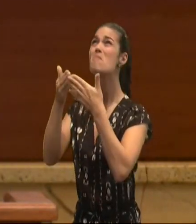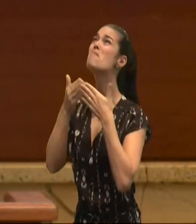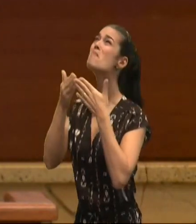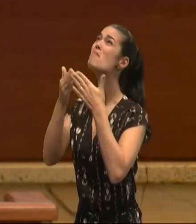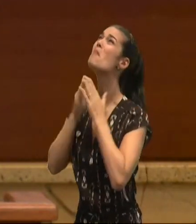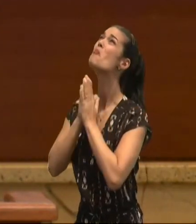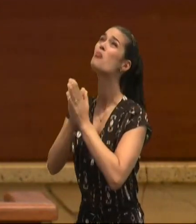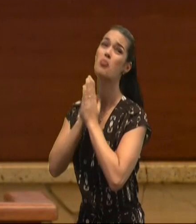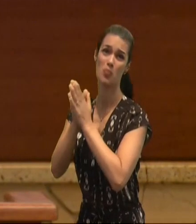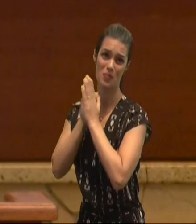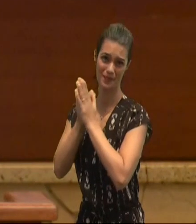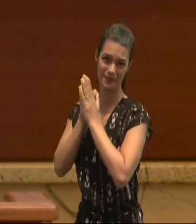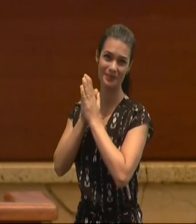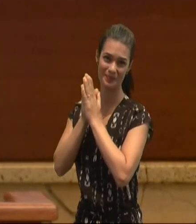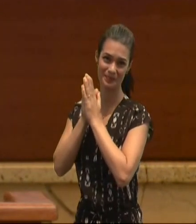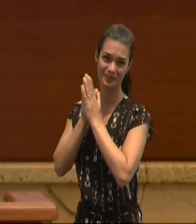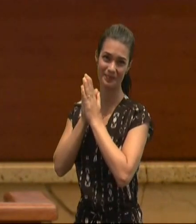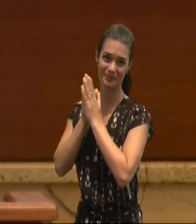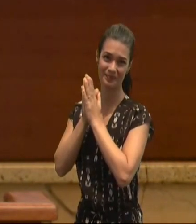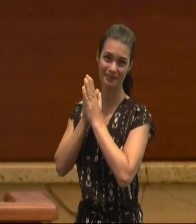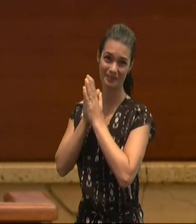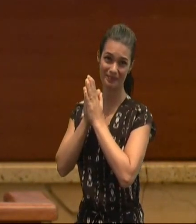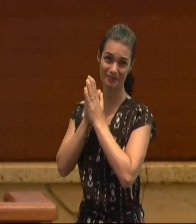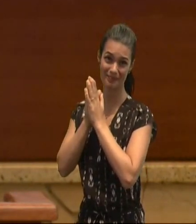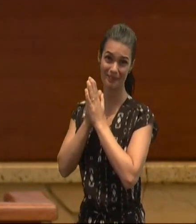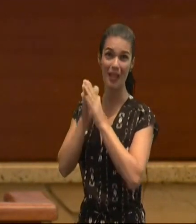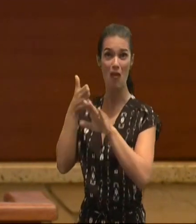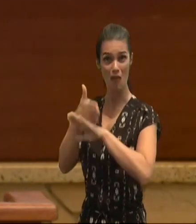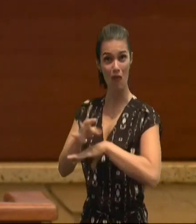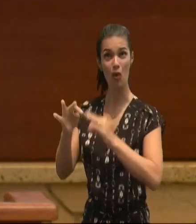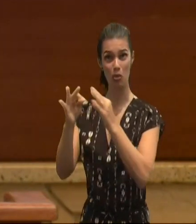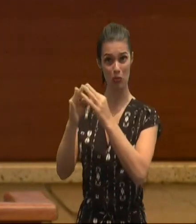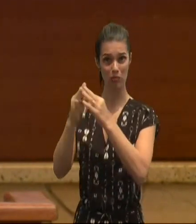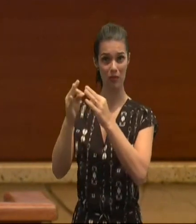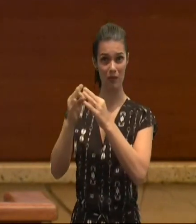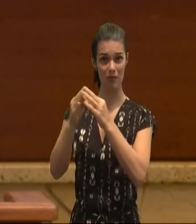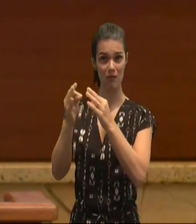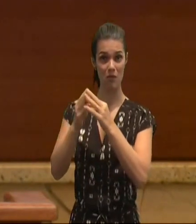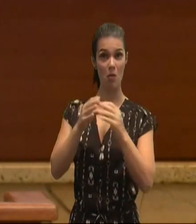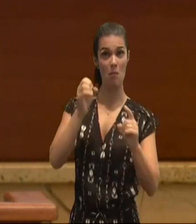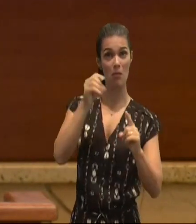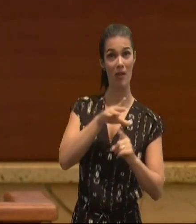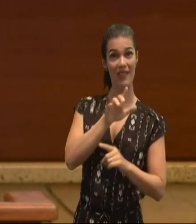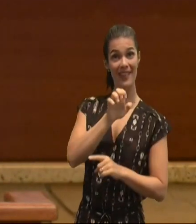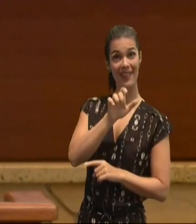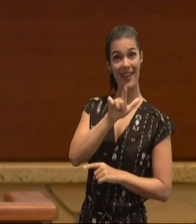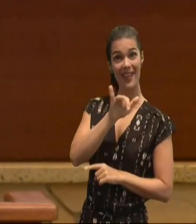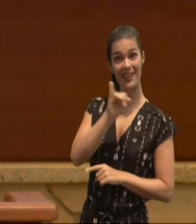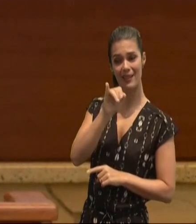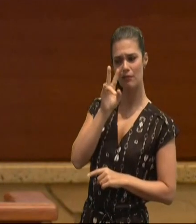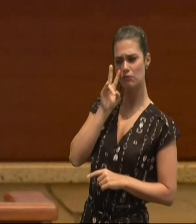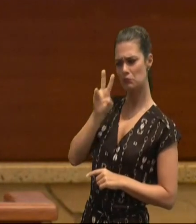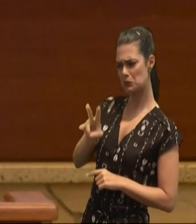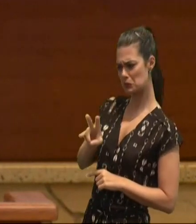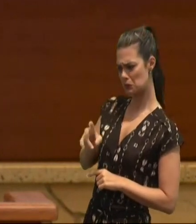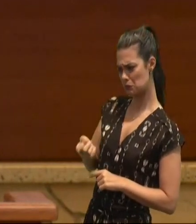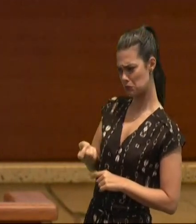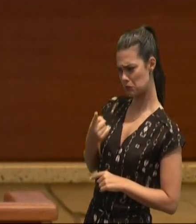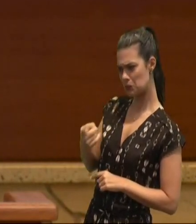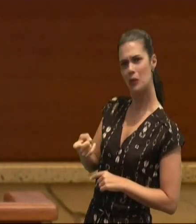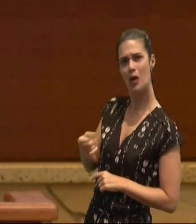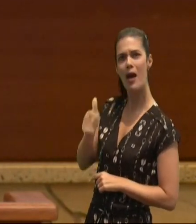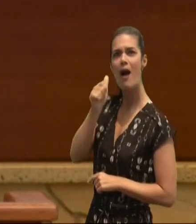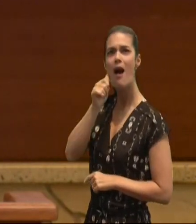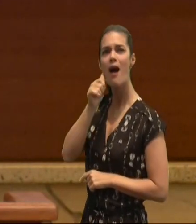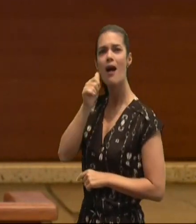Senhor. Ela inclusive é tida por embriagada pelo profeta Eli, que, percebendo o murmurar dos seus